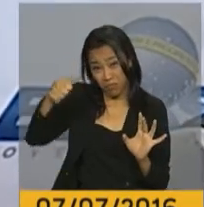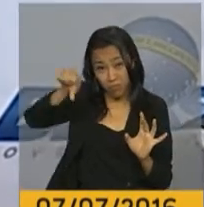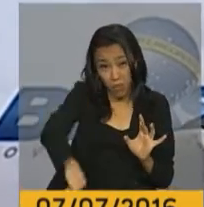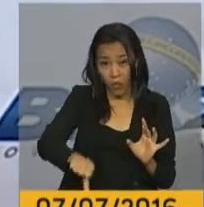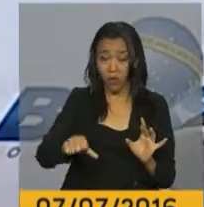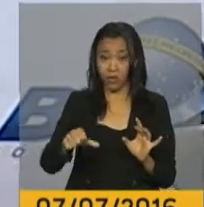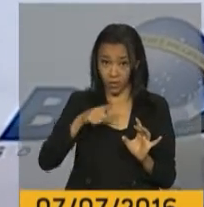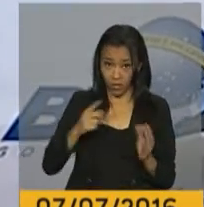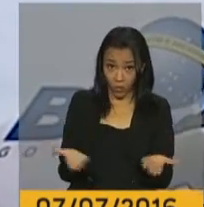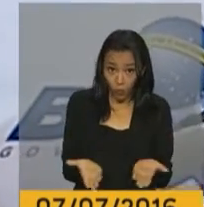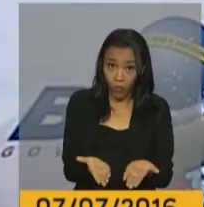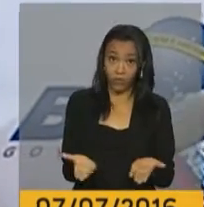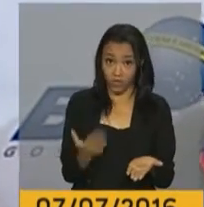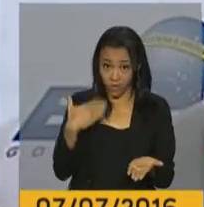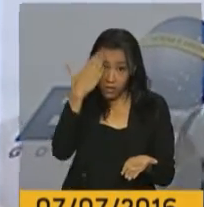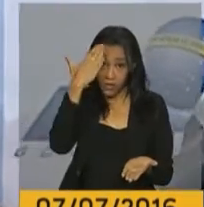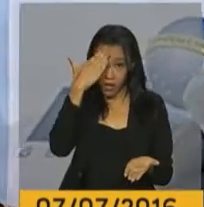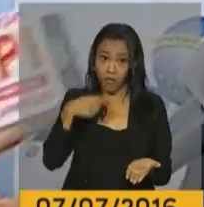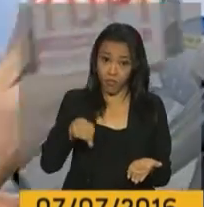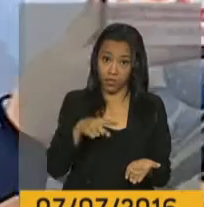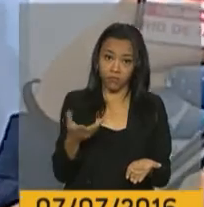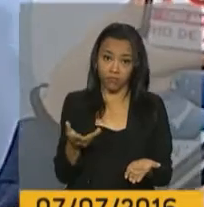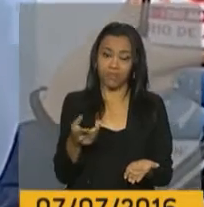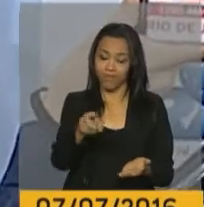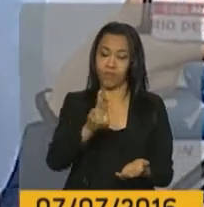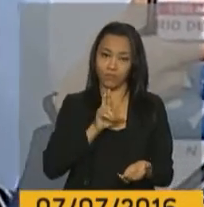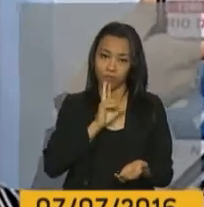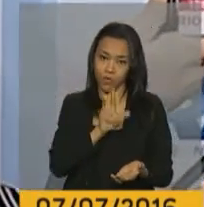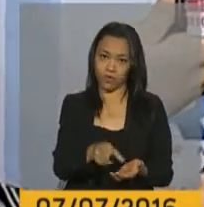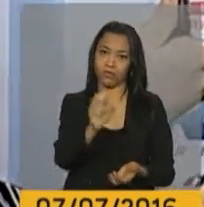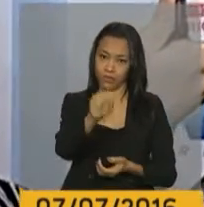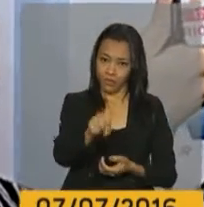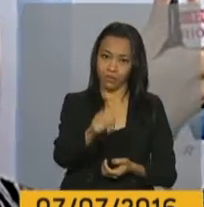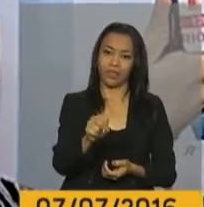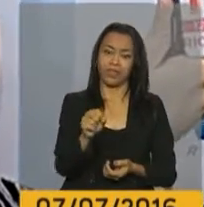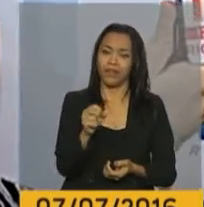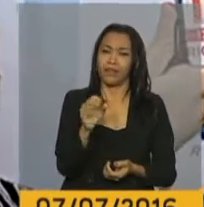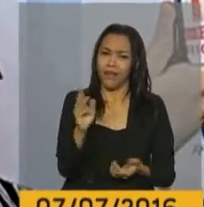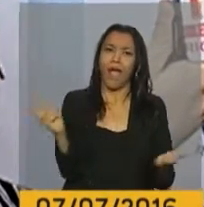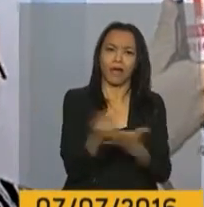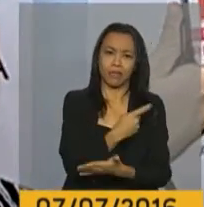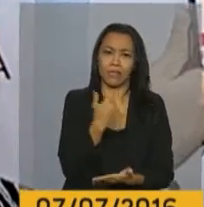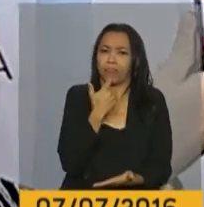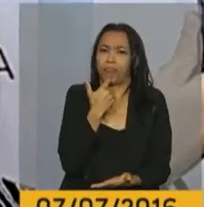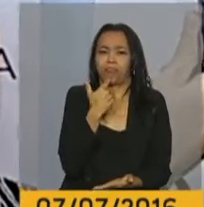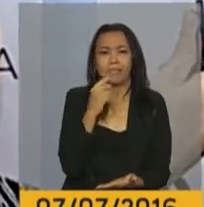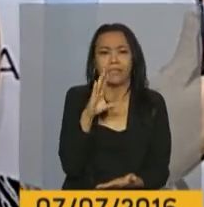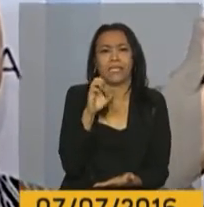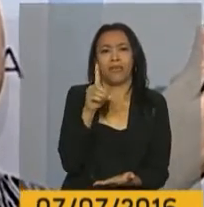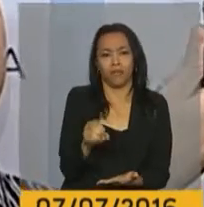a gente já tem agora mesmo já que achava que estava atendendo ao com certeza mais cedo serão vítimas de bd